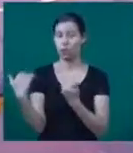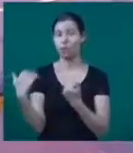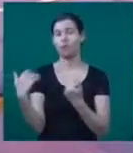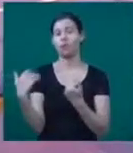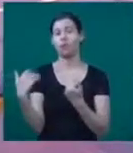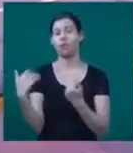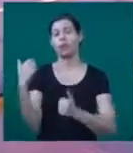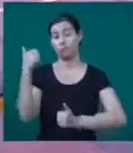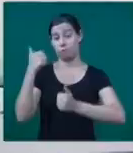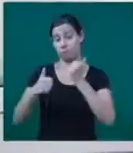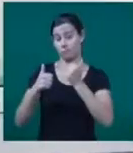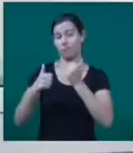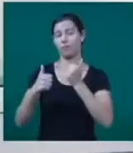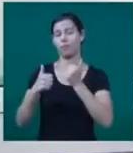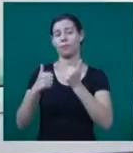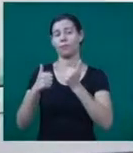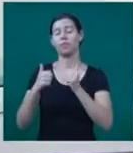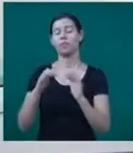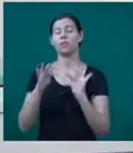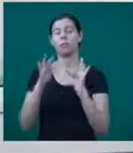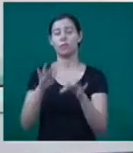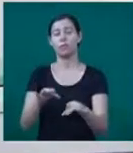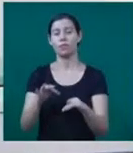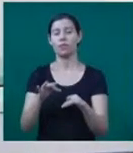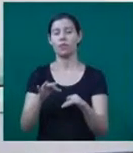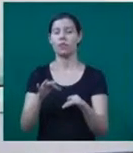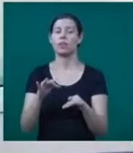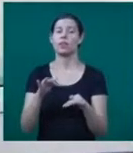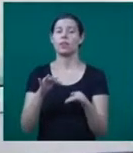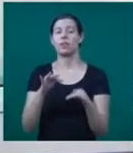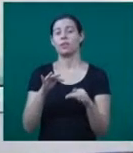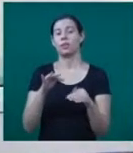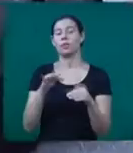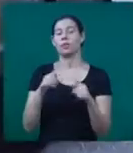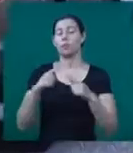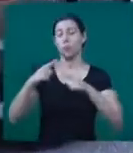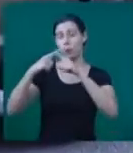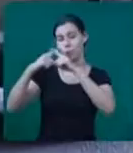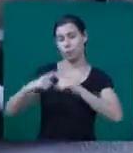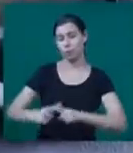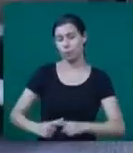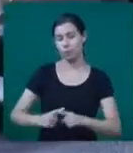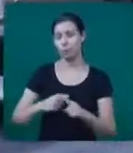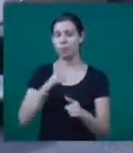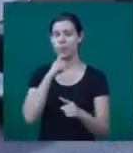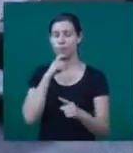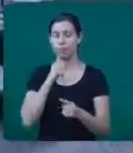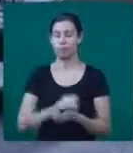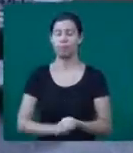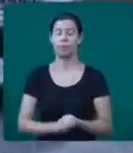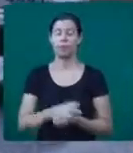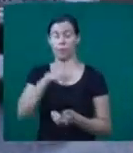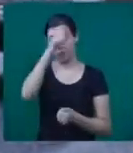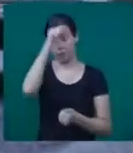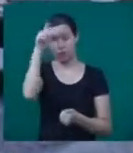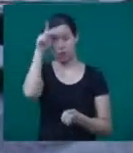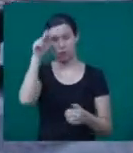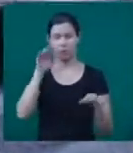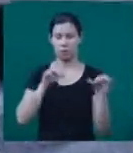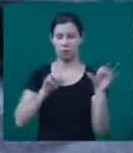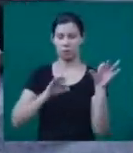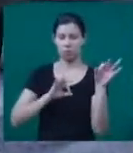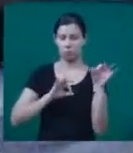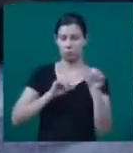Nós acompanhamos os treinos. Prefeitura vai tomar medidas de reestruturação do trânsito de Uberlândia. Saiba sobre as mudanças que